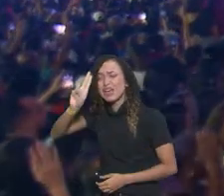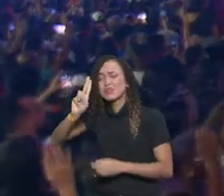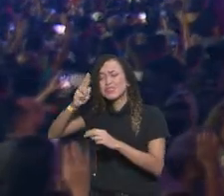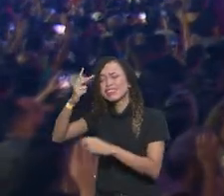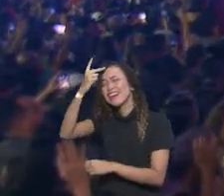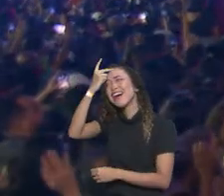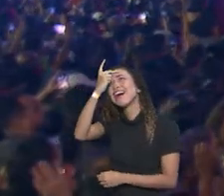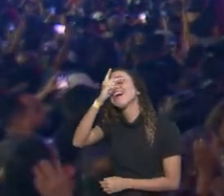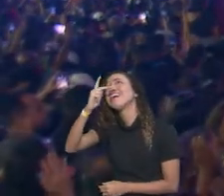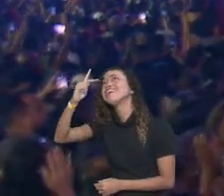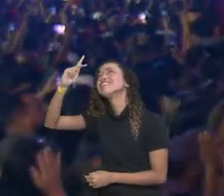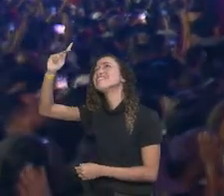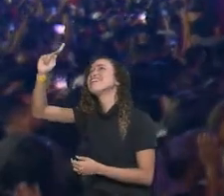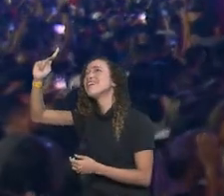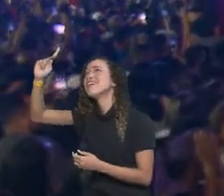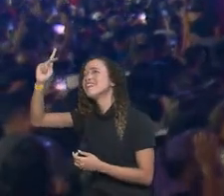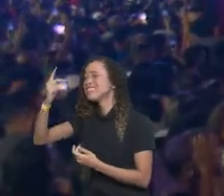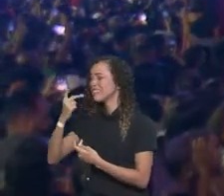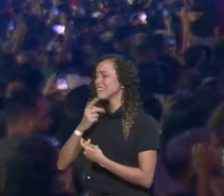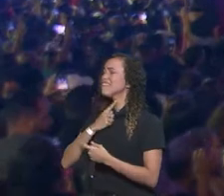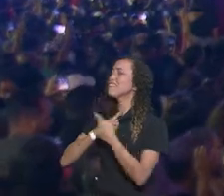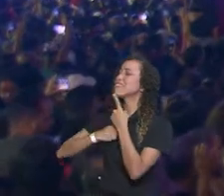quero ser